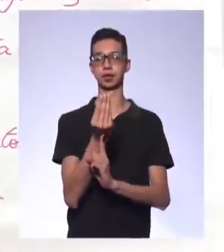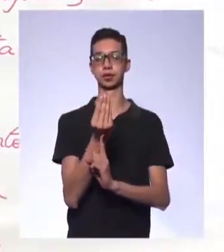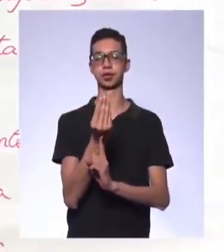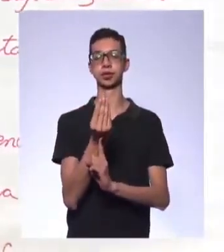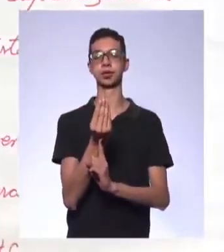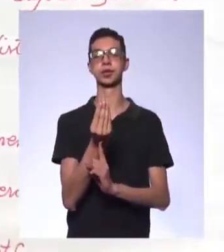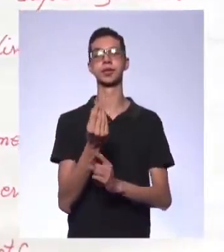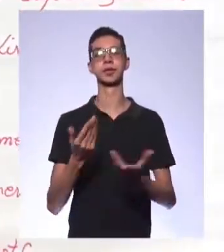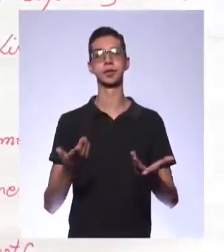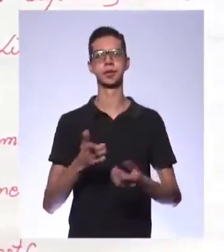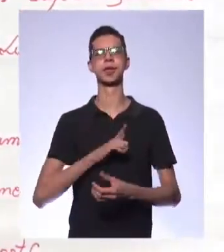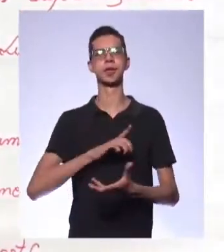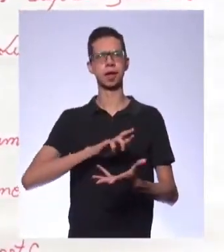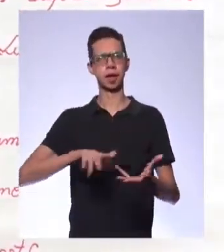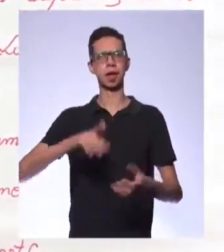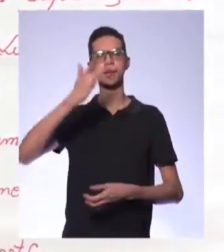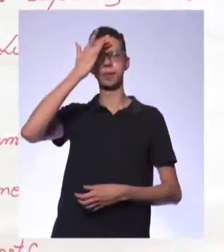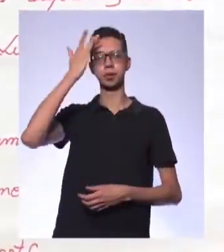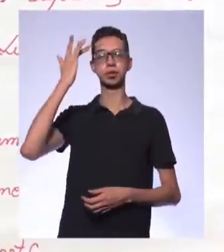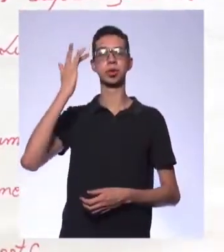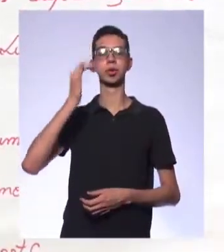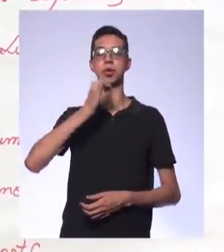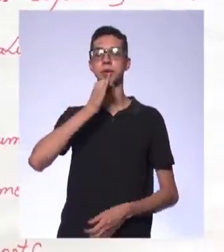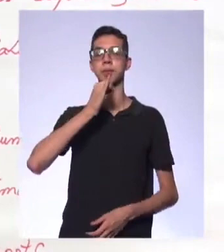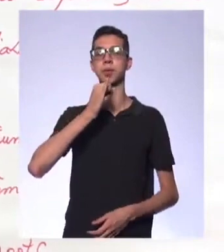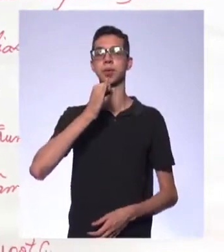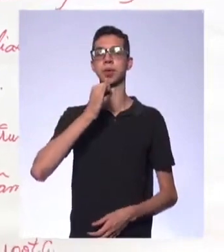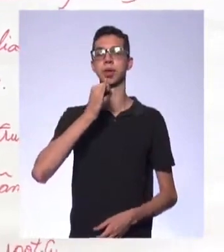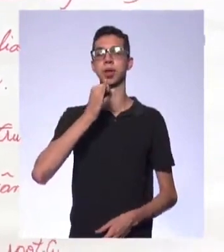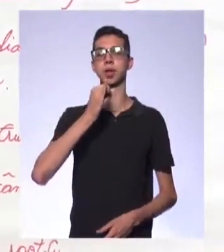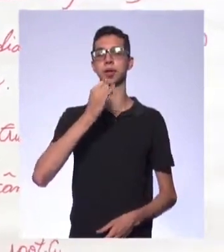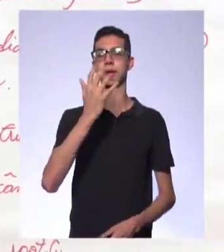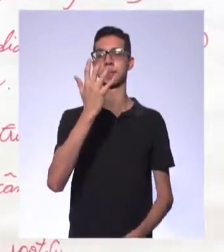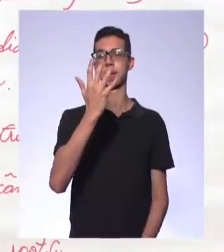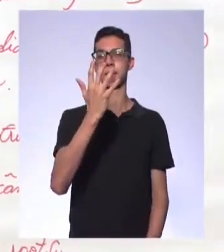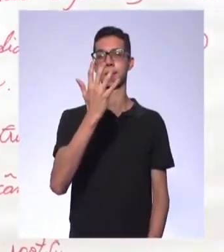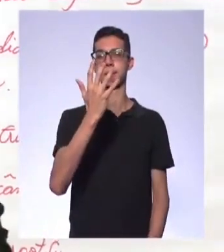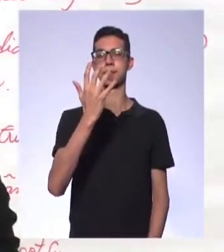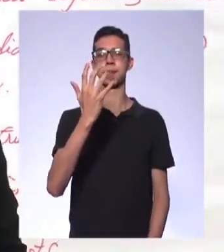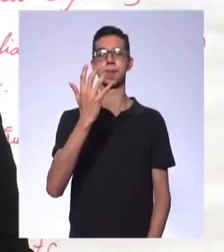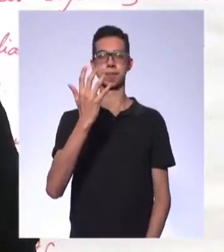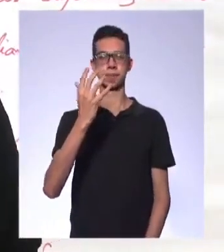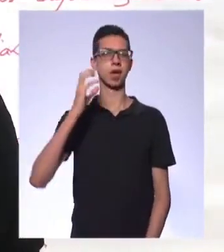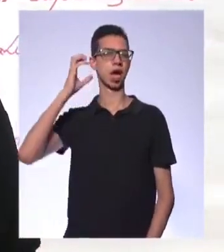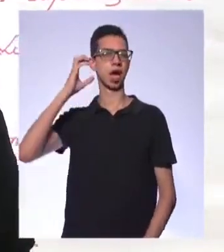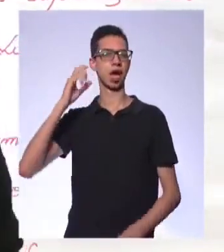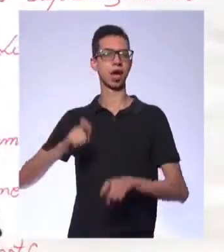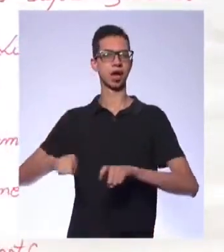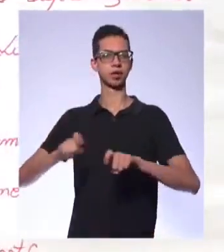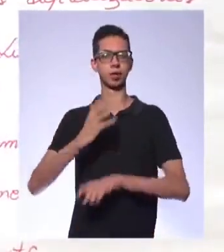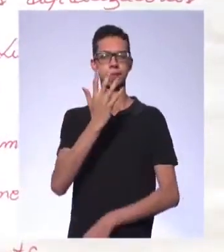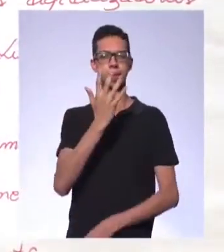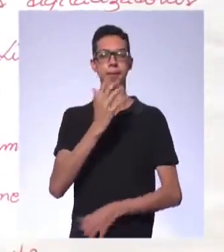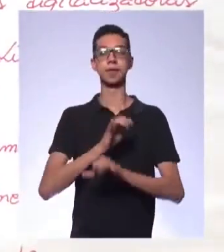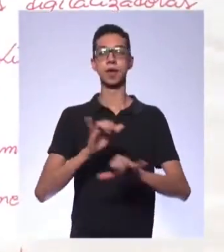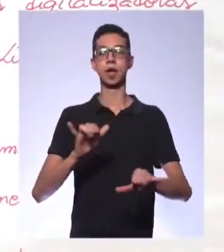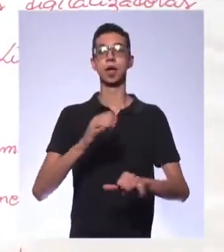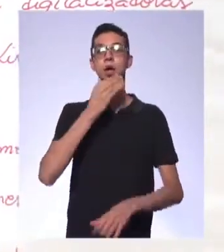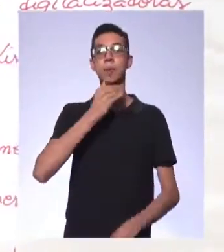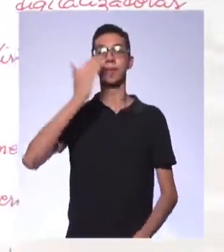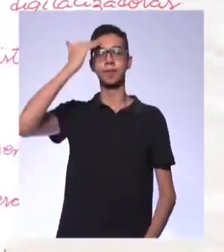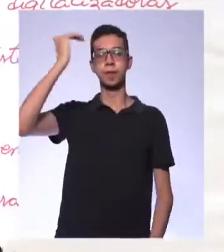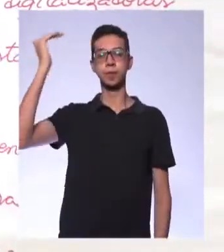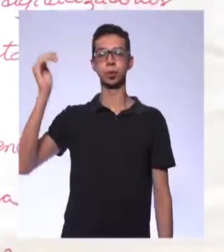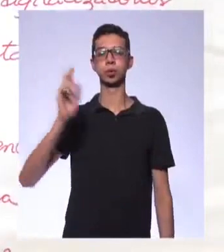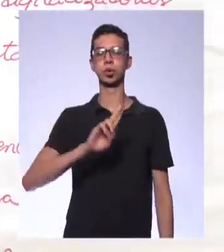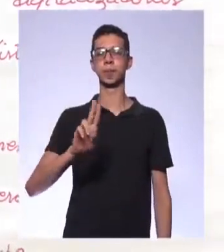Muitos radialistas, inclusive, na década de 80, por exemplo, existia um radialista muito famoso chamado José Roberto Mar, que ele tinha um programa chamado